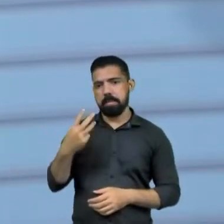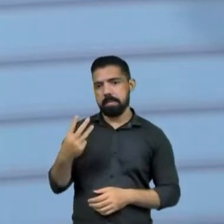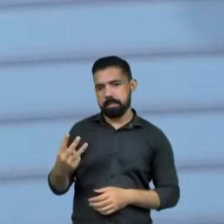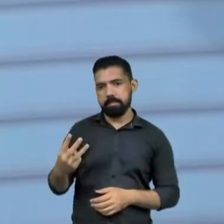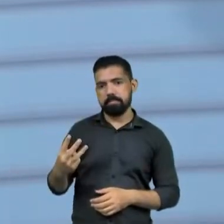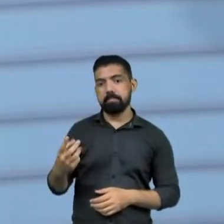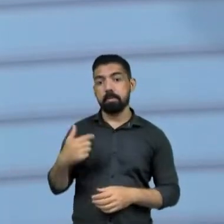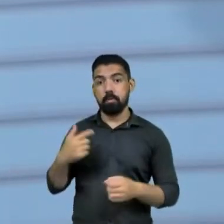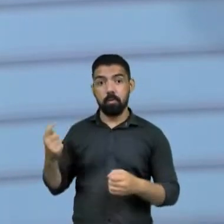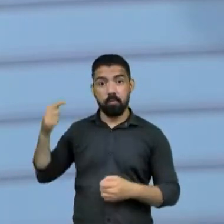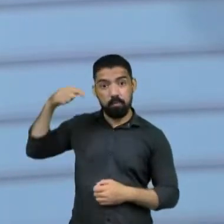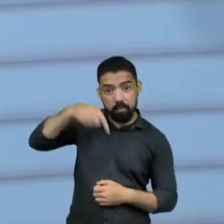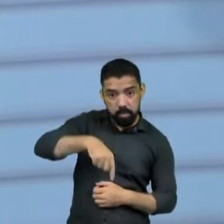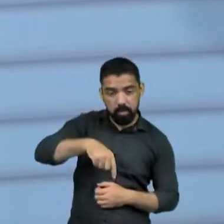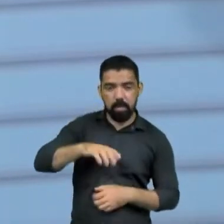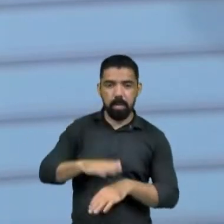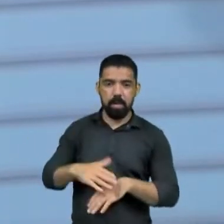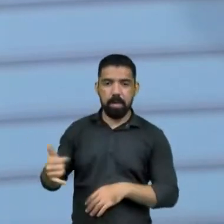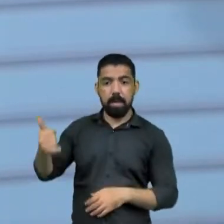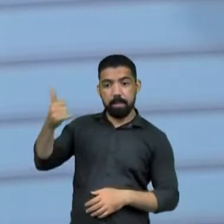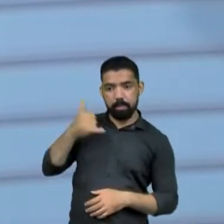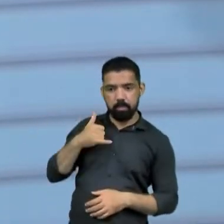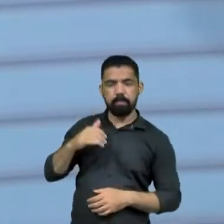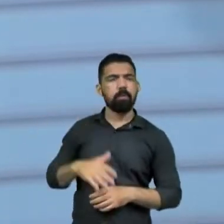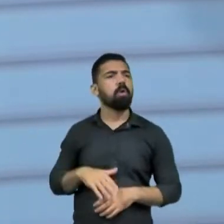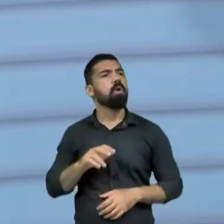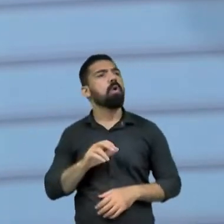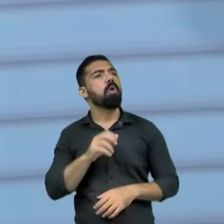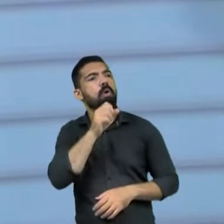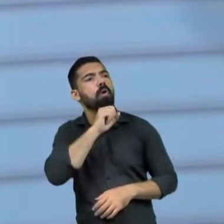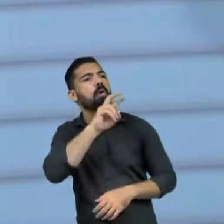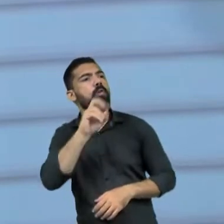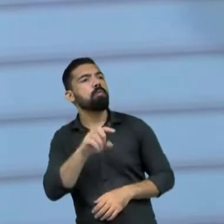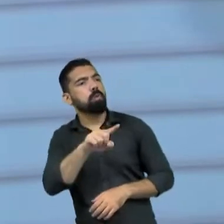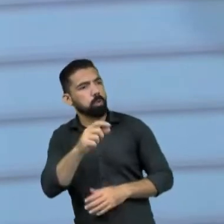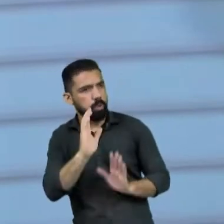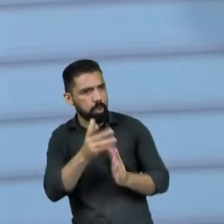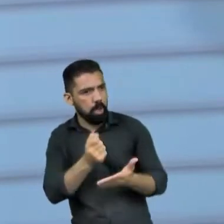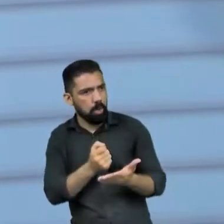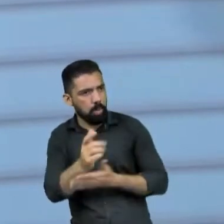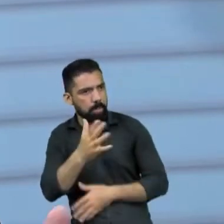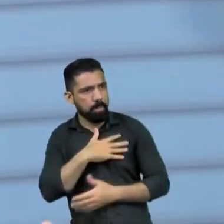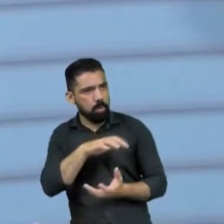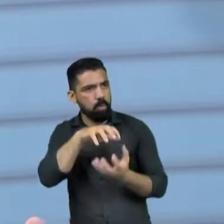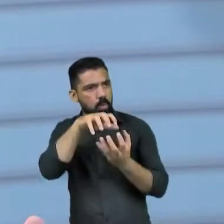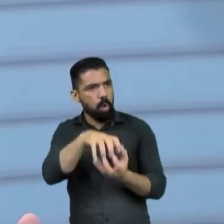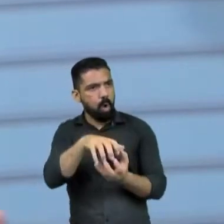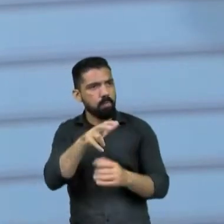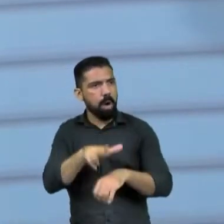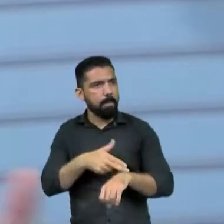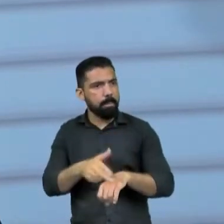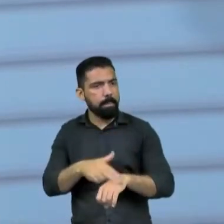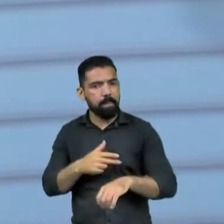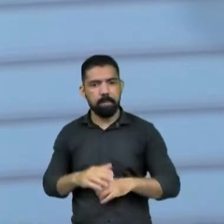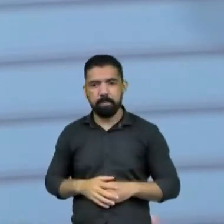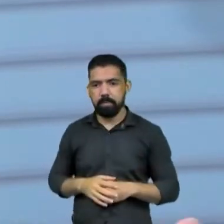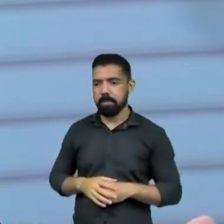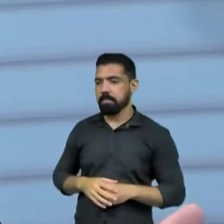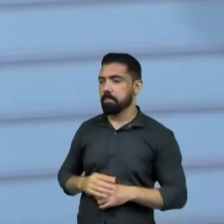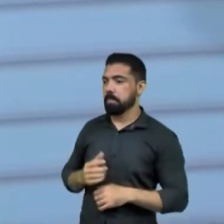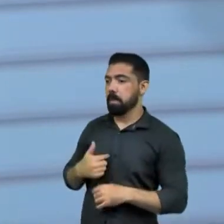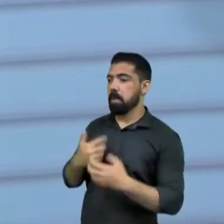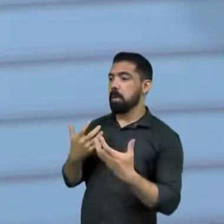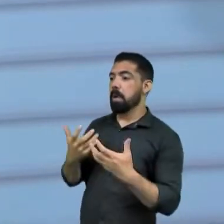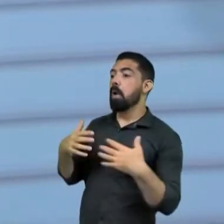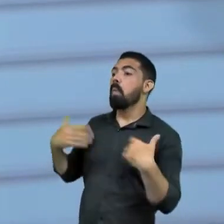cá você ele tava me ligando disse vô você já comprou meu ovo de Páscoa né Aí eu disse Qual que você quer disse eu quero do Power Ranger disse pronto